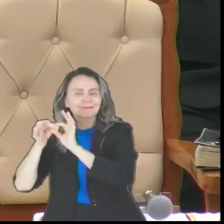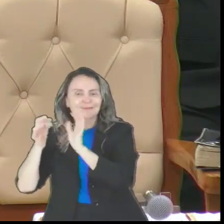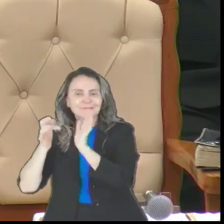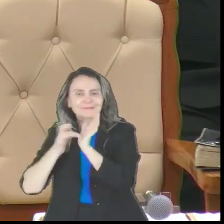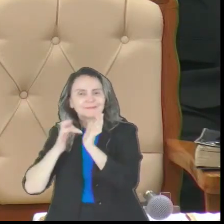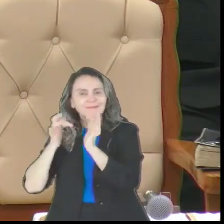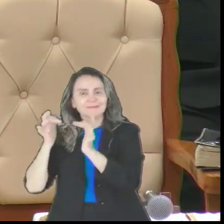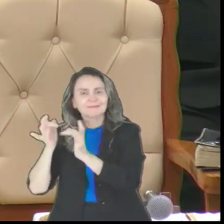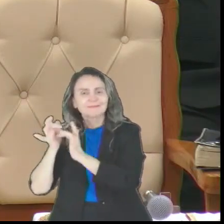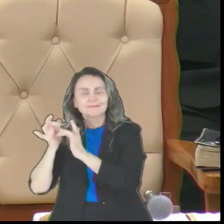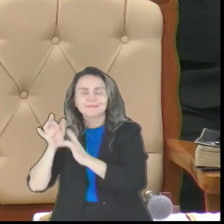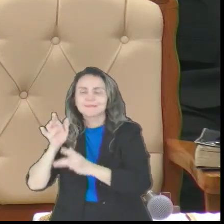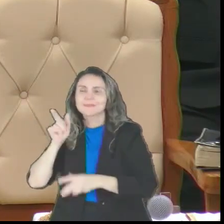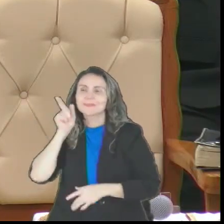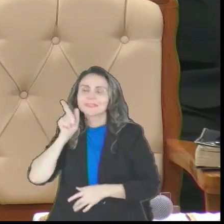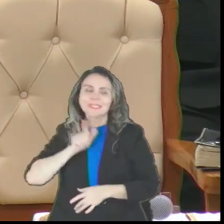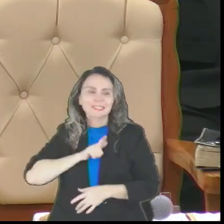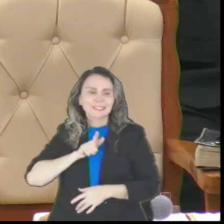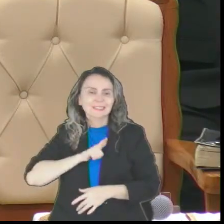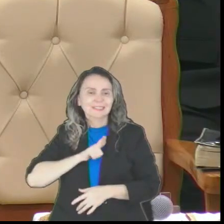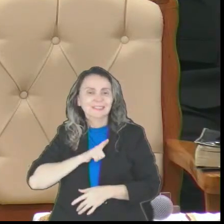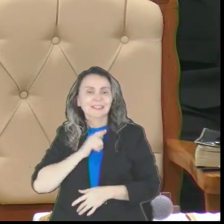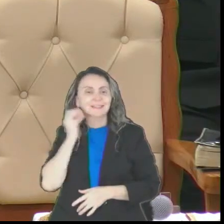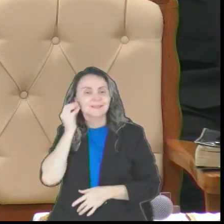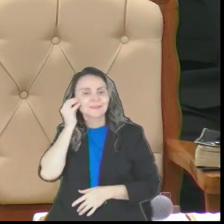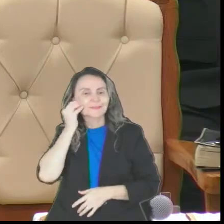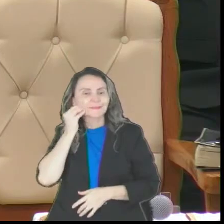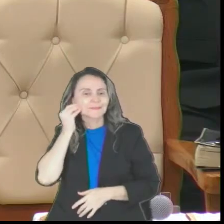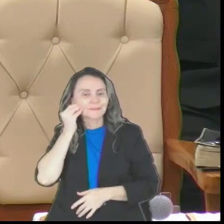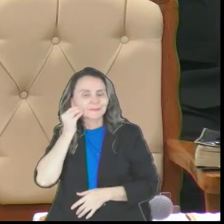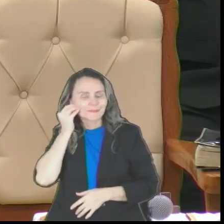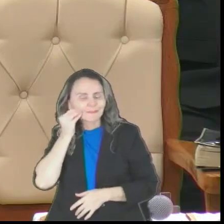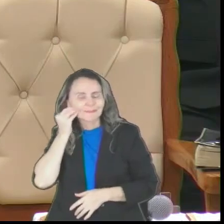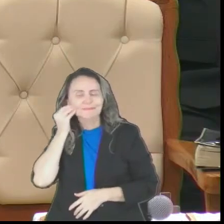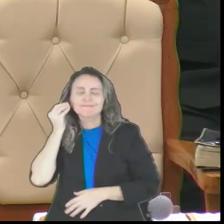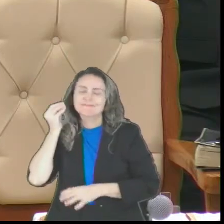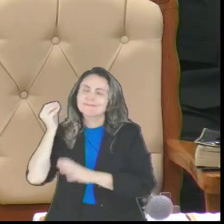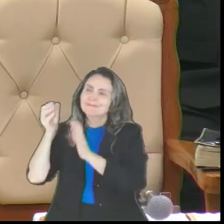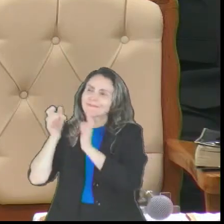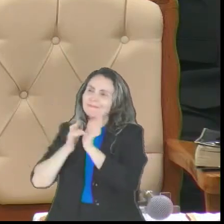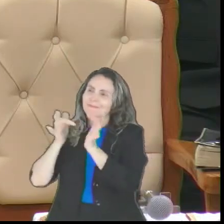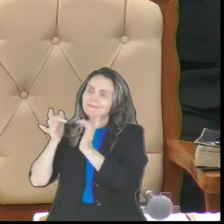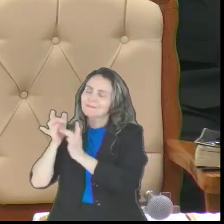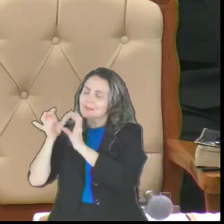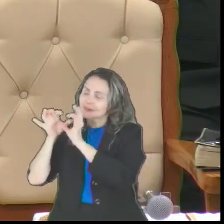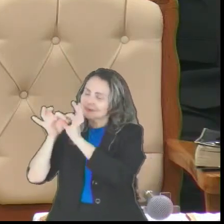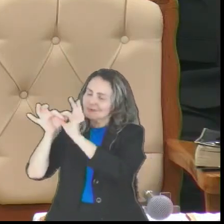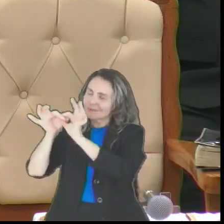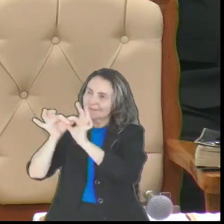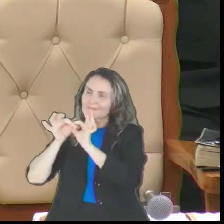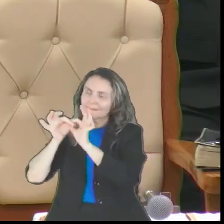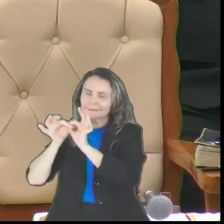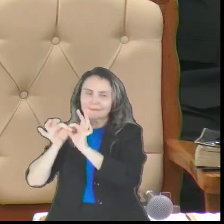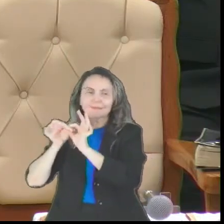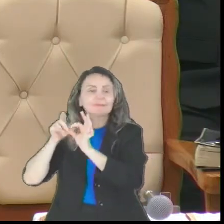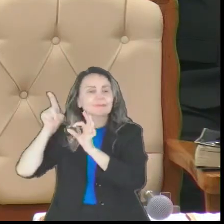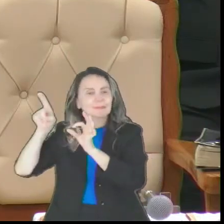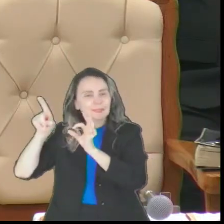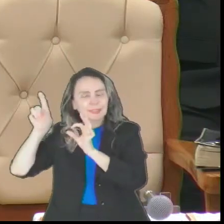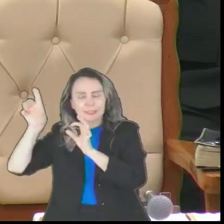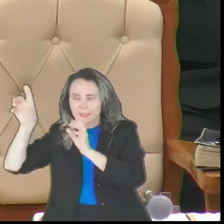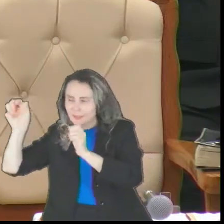Cristo. É sentir Cristo na vida, glórias a Jesus. É saber que Ele está do nosso